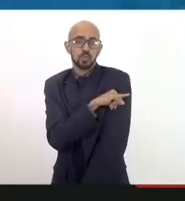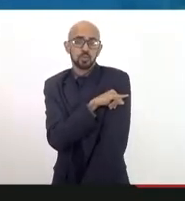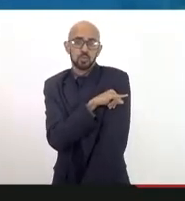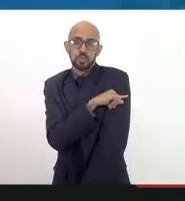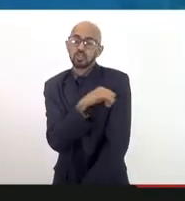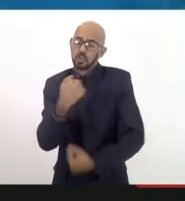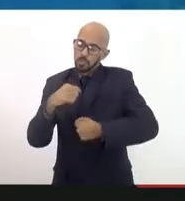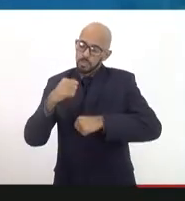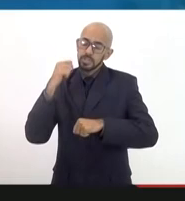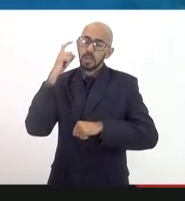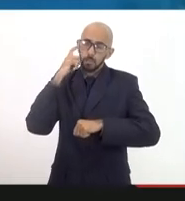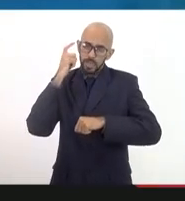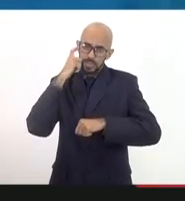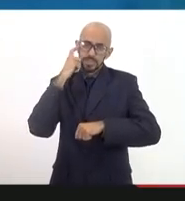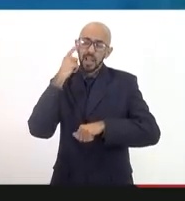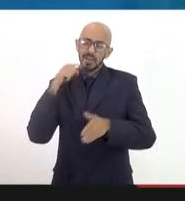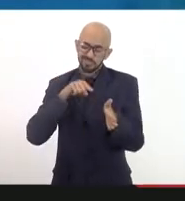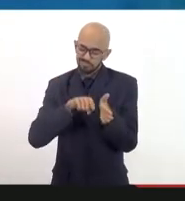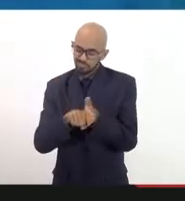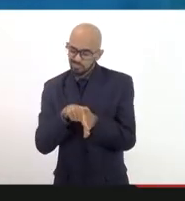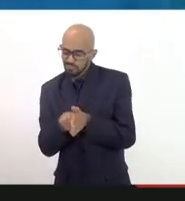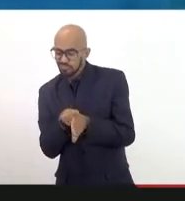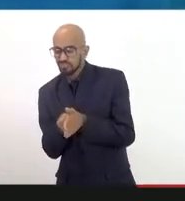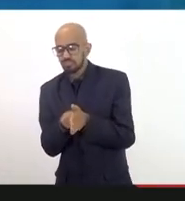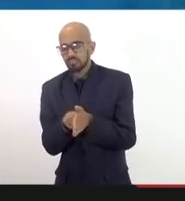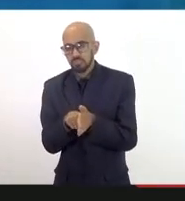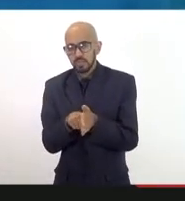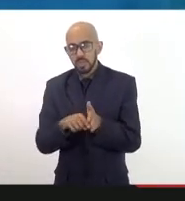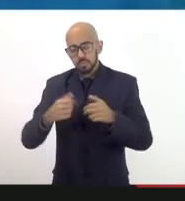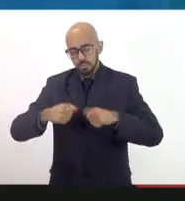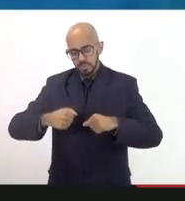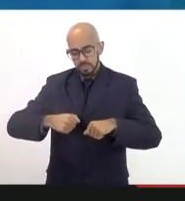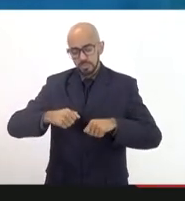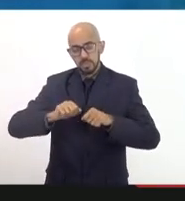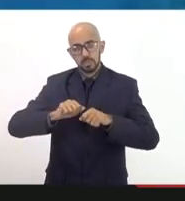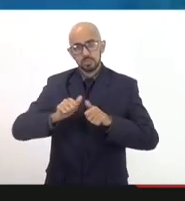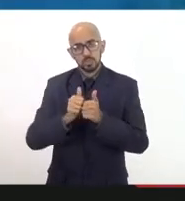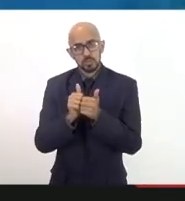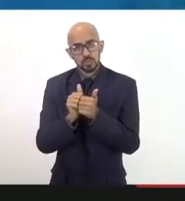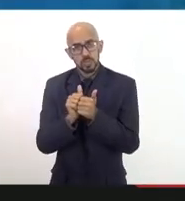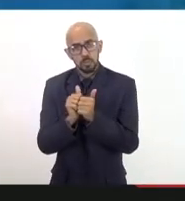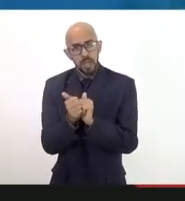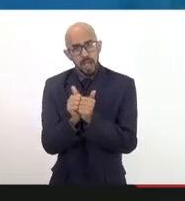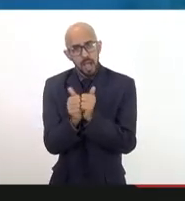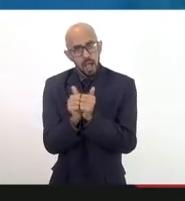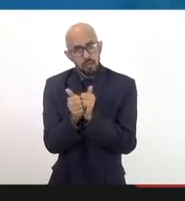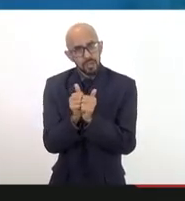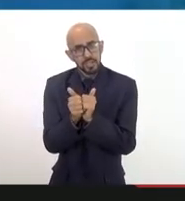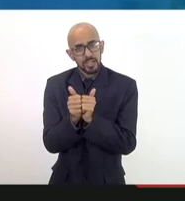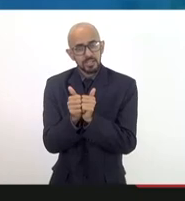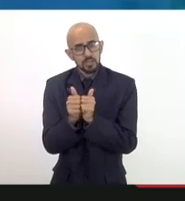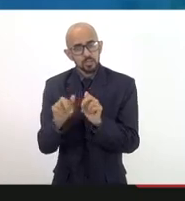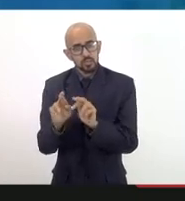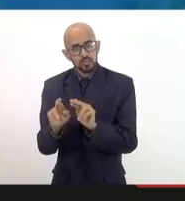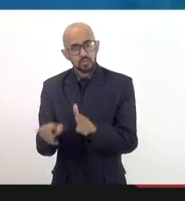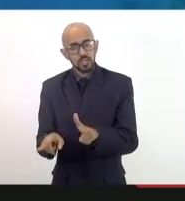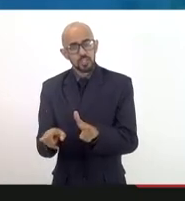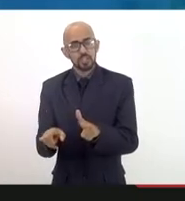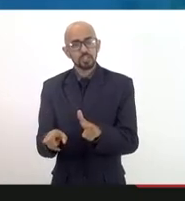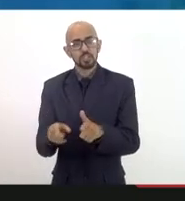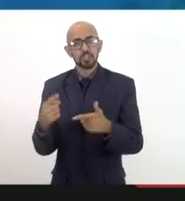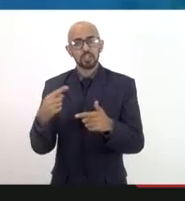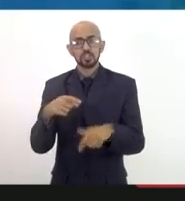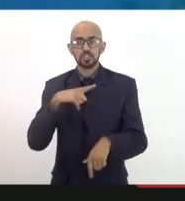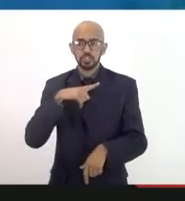repensar esse diagnóstico, o próprio secretário coloca, nós precisamos reavaliar o enfrentamento da tuberculose feito por anos. A gente tem sempre muita dificuldade